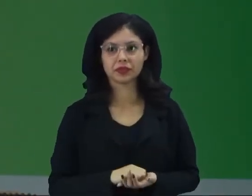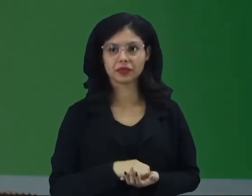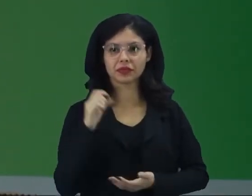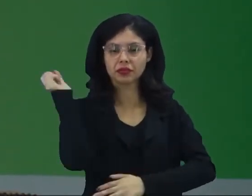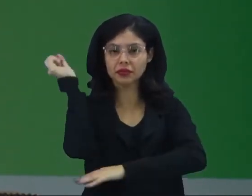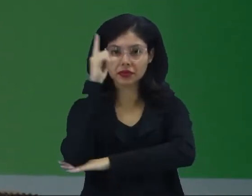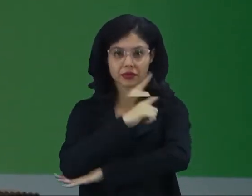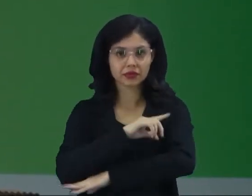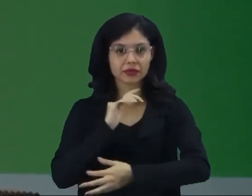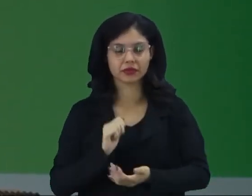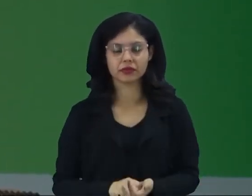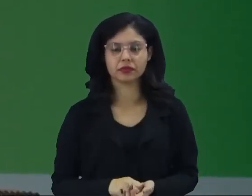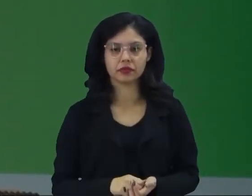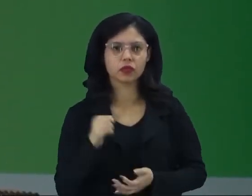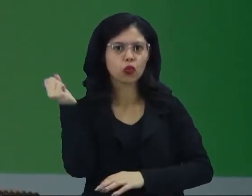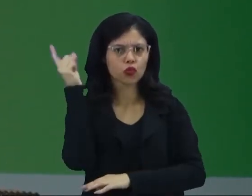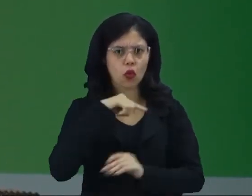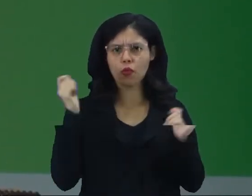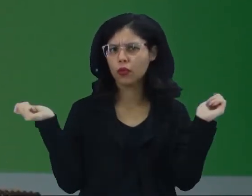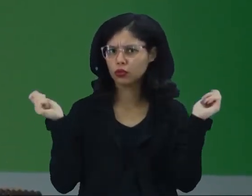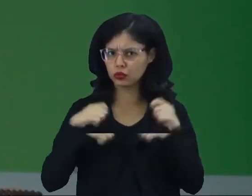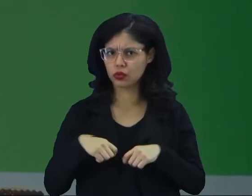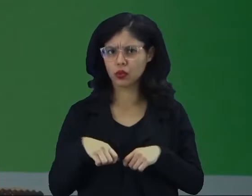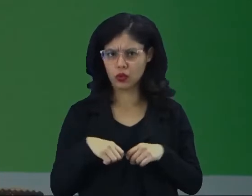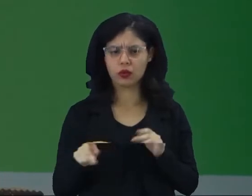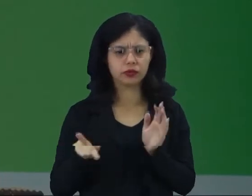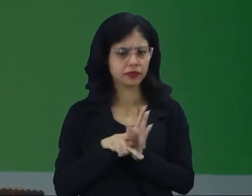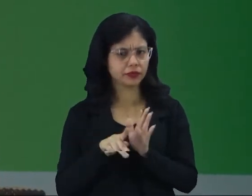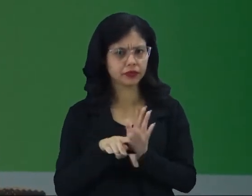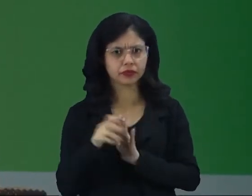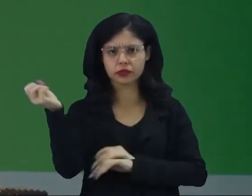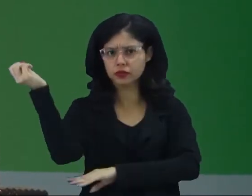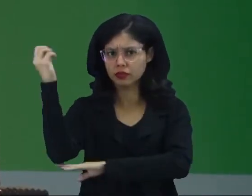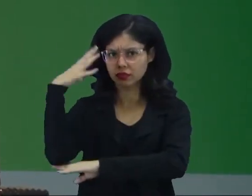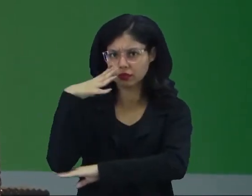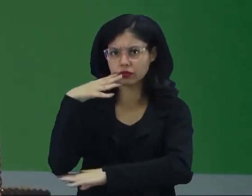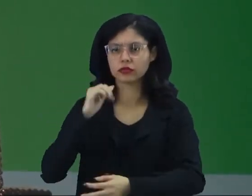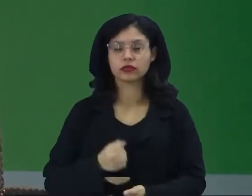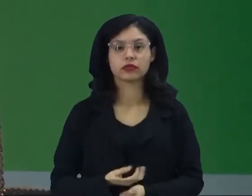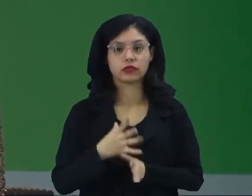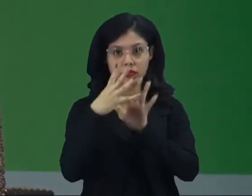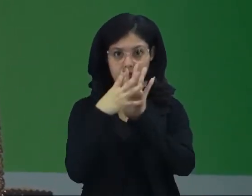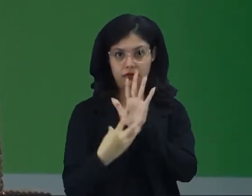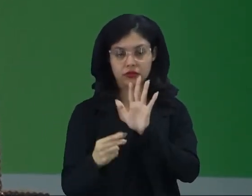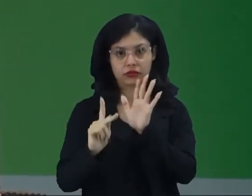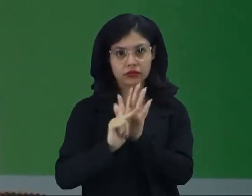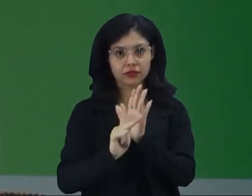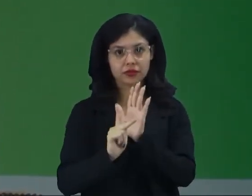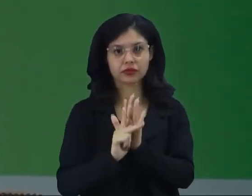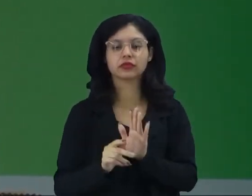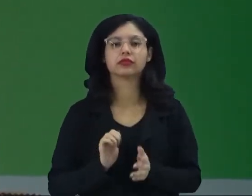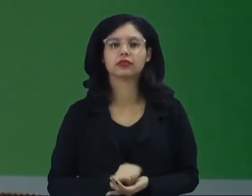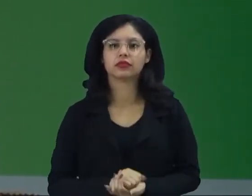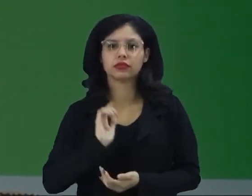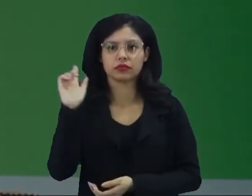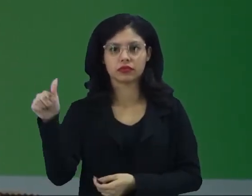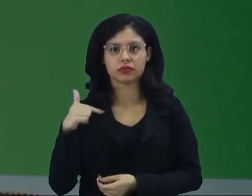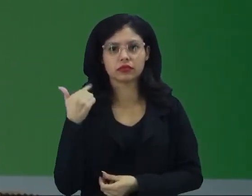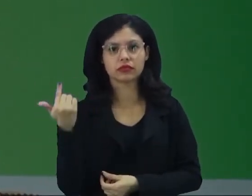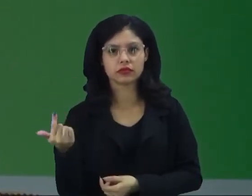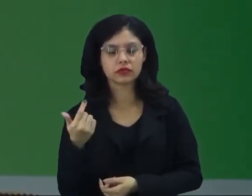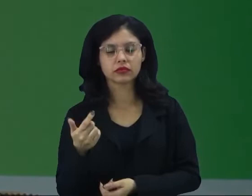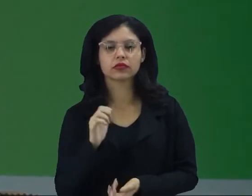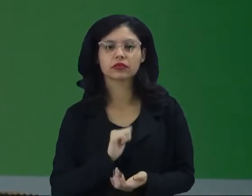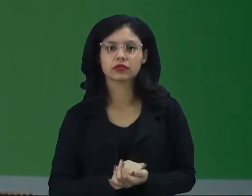Sobre o Sol. O Sol, ele possui uma luz própria. Ele reflete a luz dele para outros